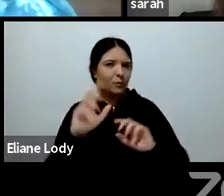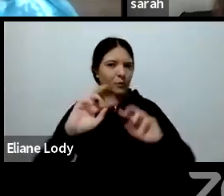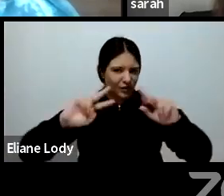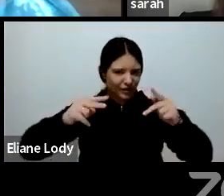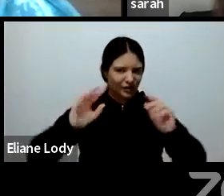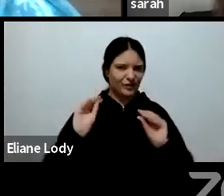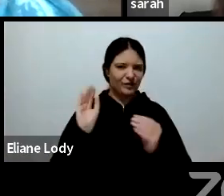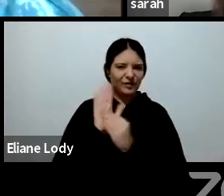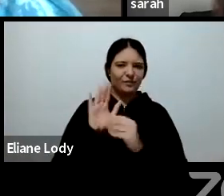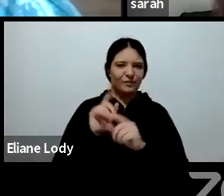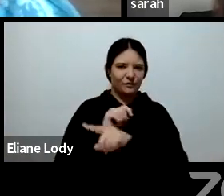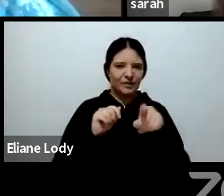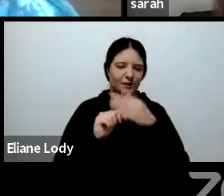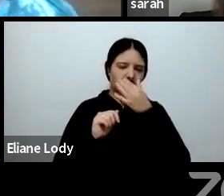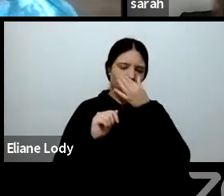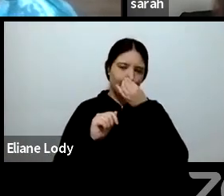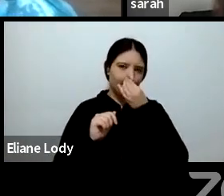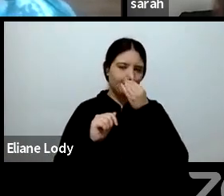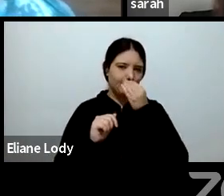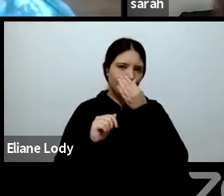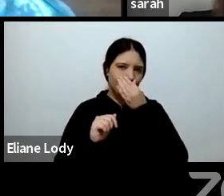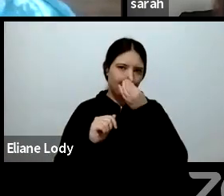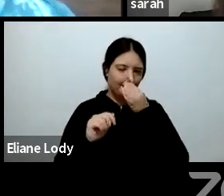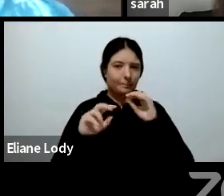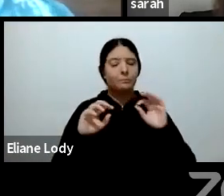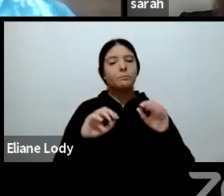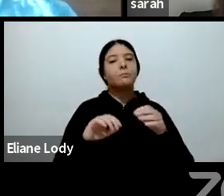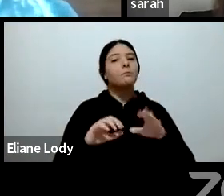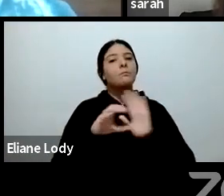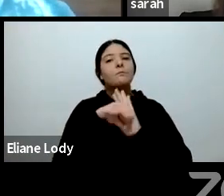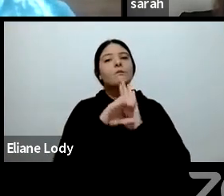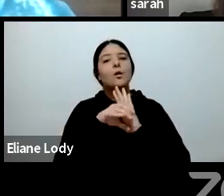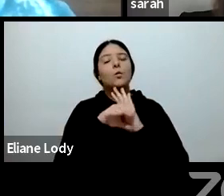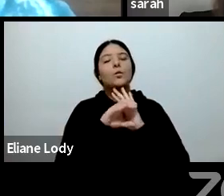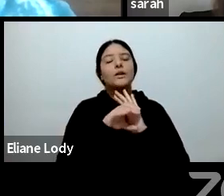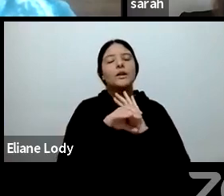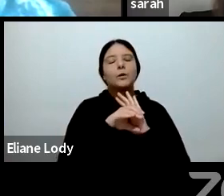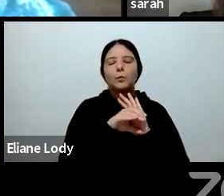vocês, sobre o conceito de